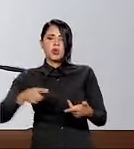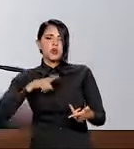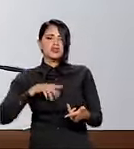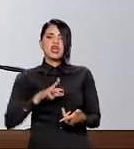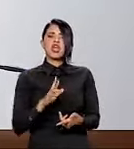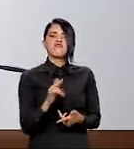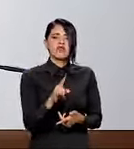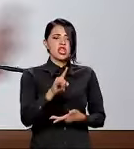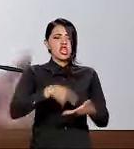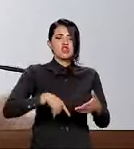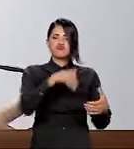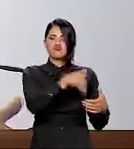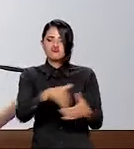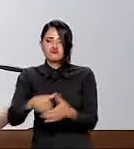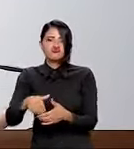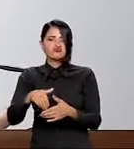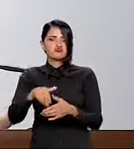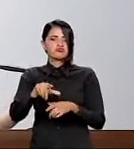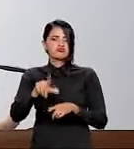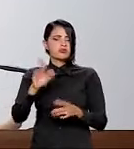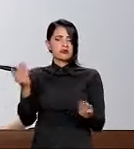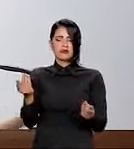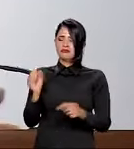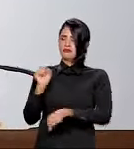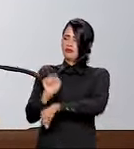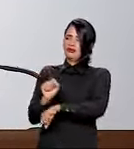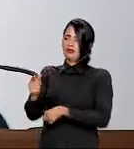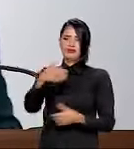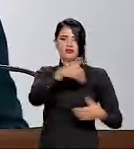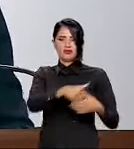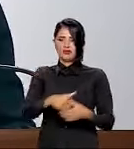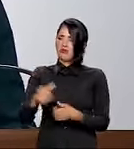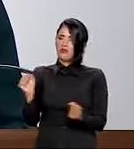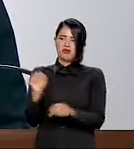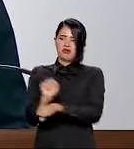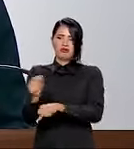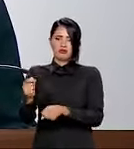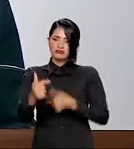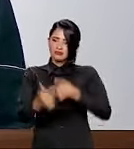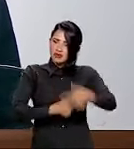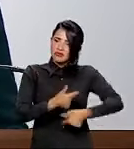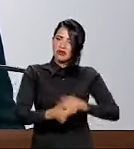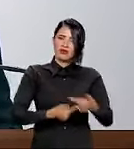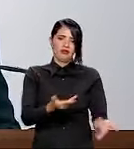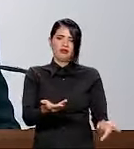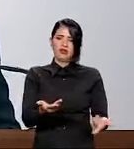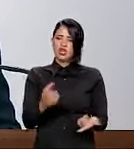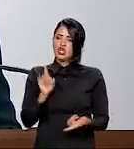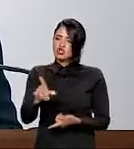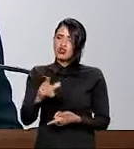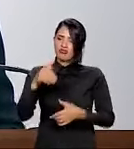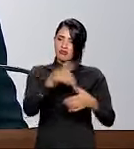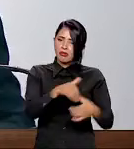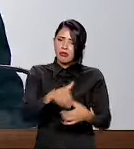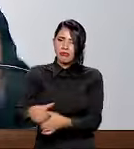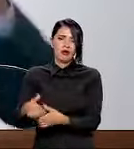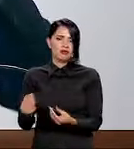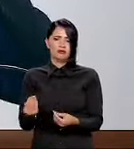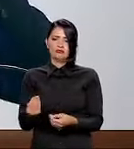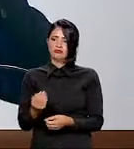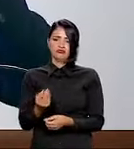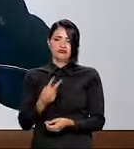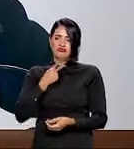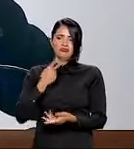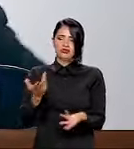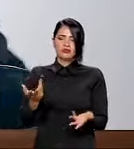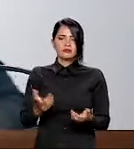Qualquer coisa queria fazer um referendo. Qualquer coisa, eu falo, pô, para de eleição, trabalha um pouco. Não dá para ficar só com eleição. Então,